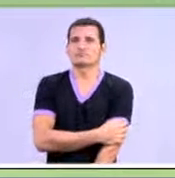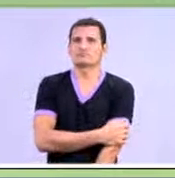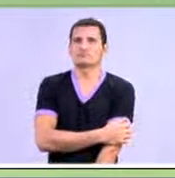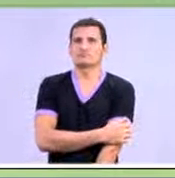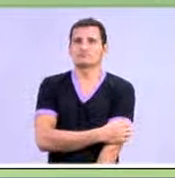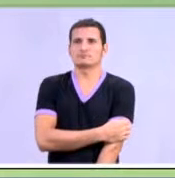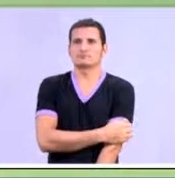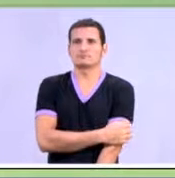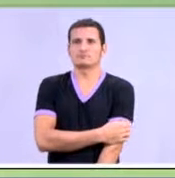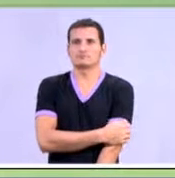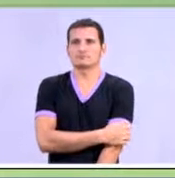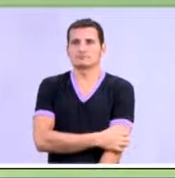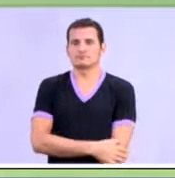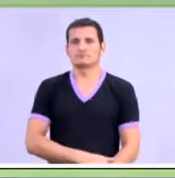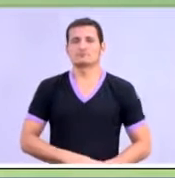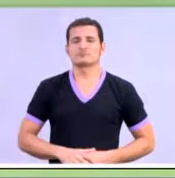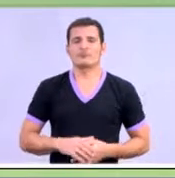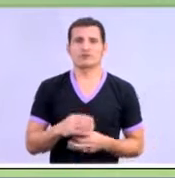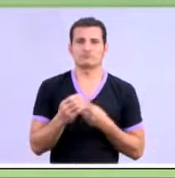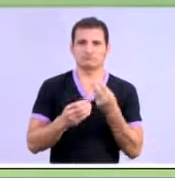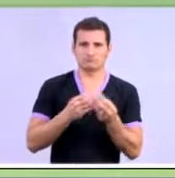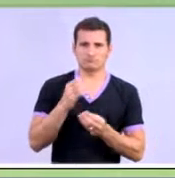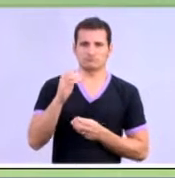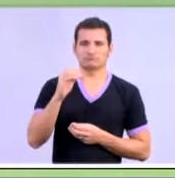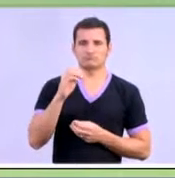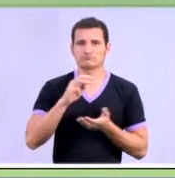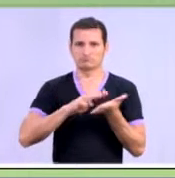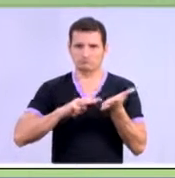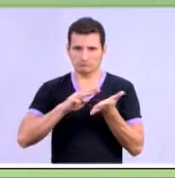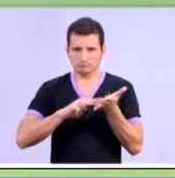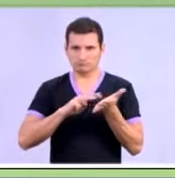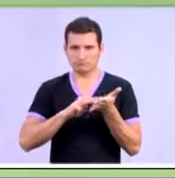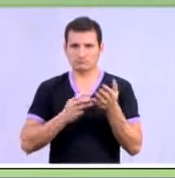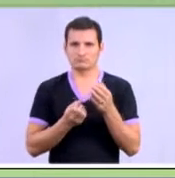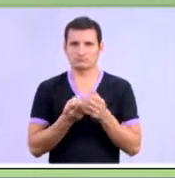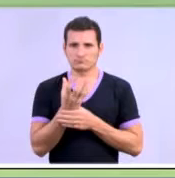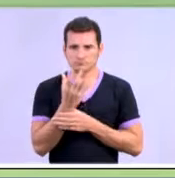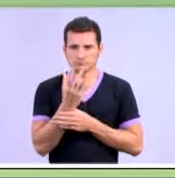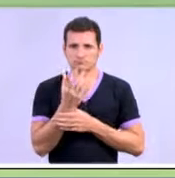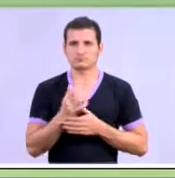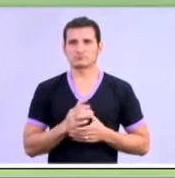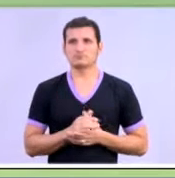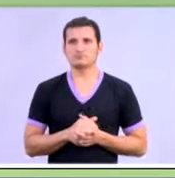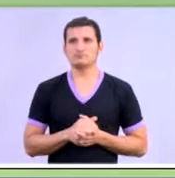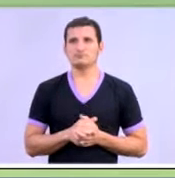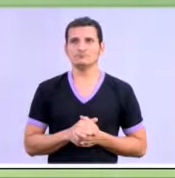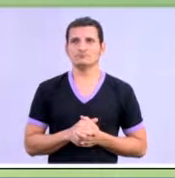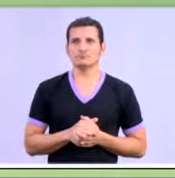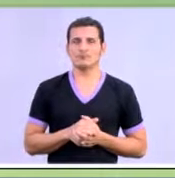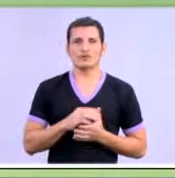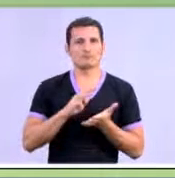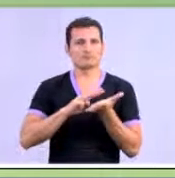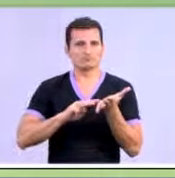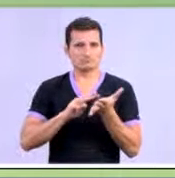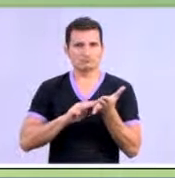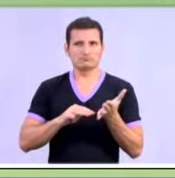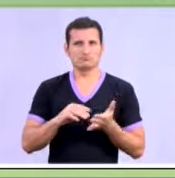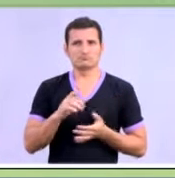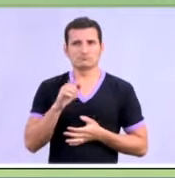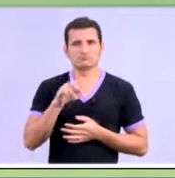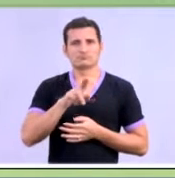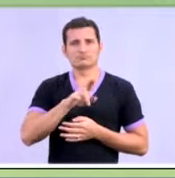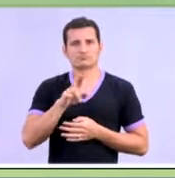Para definir, então, os comportamentos, nós criamos os métodos. Os métodos, gente, é apenas o nome,